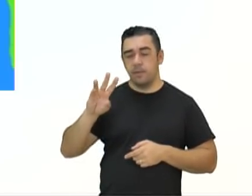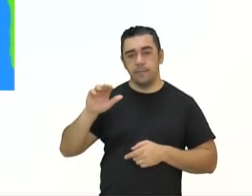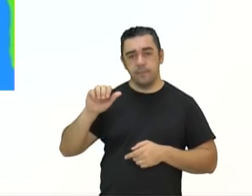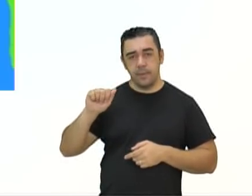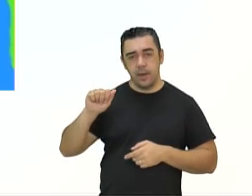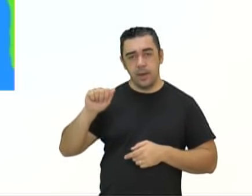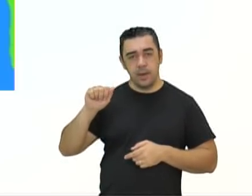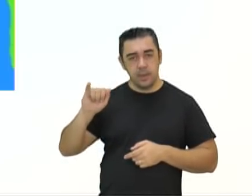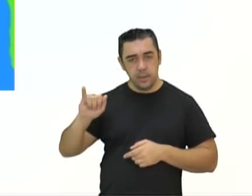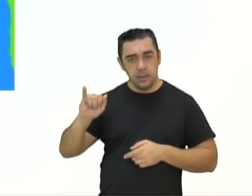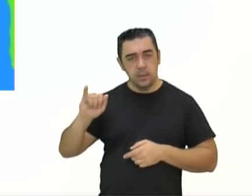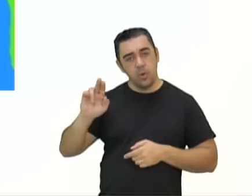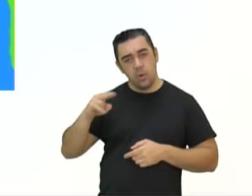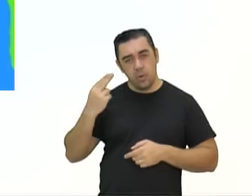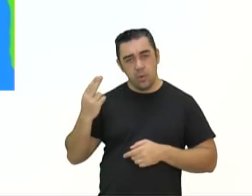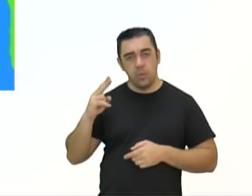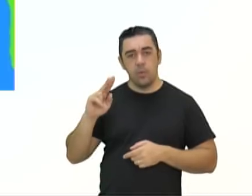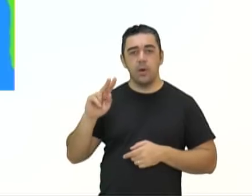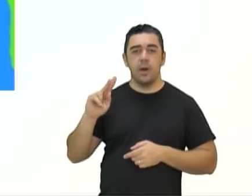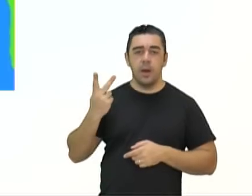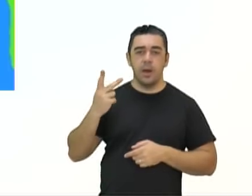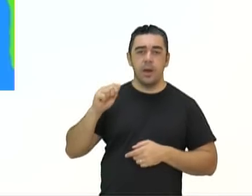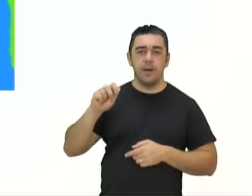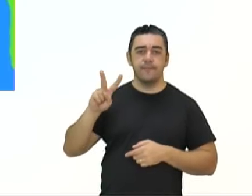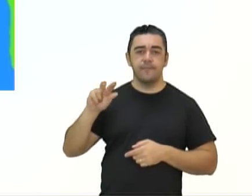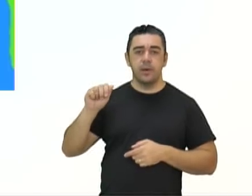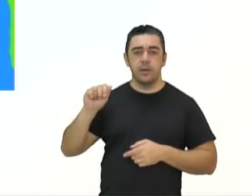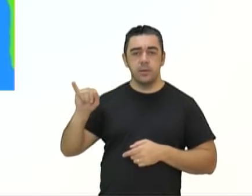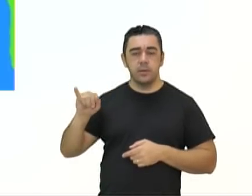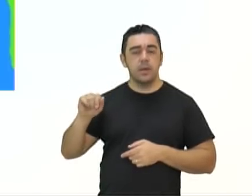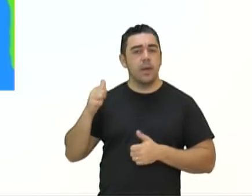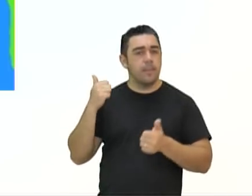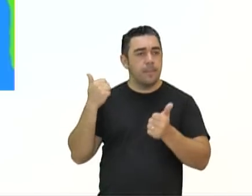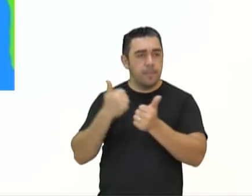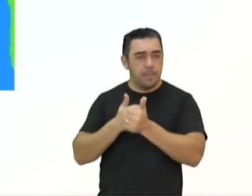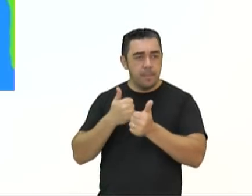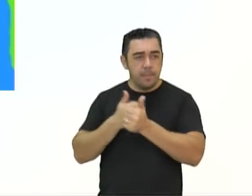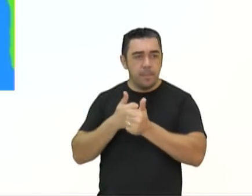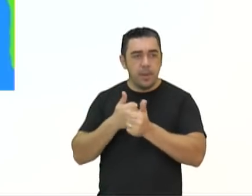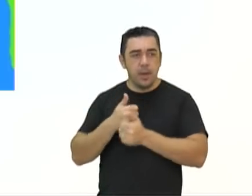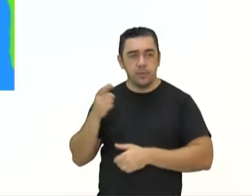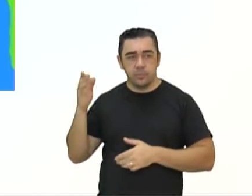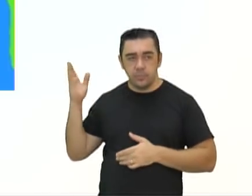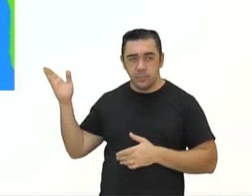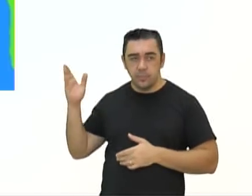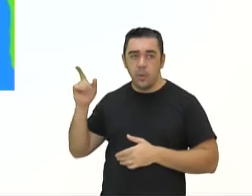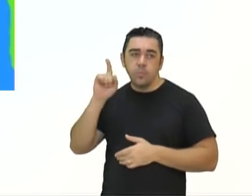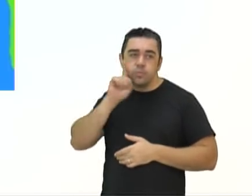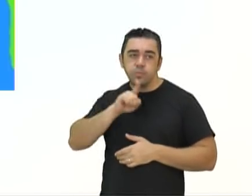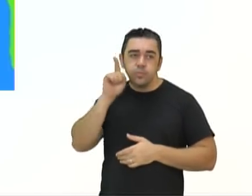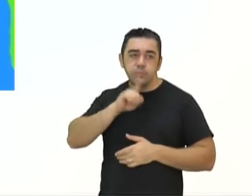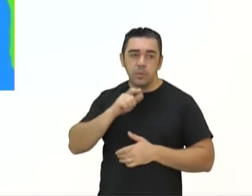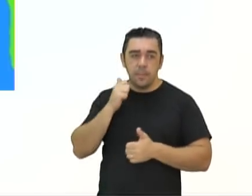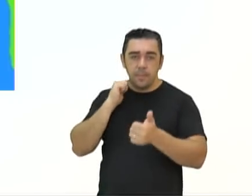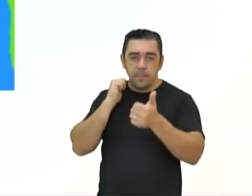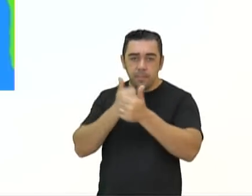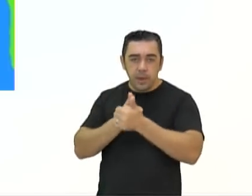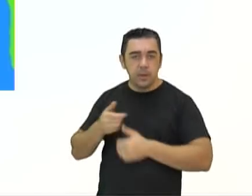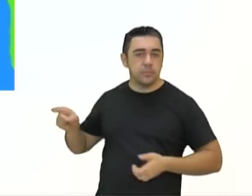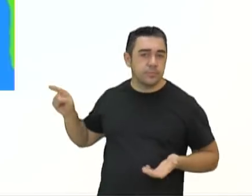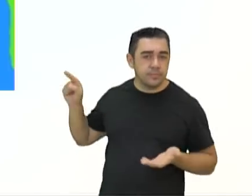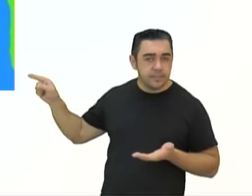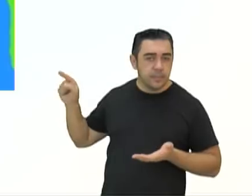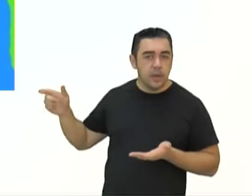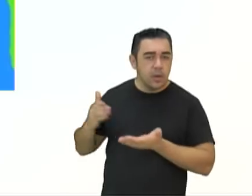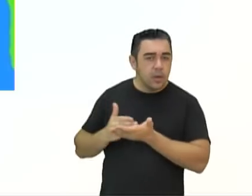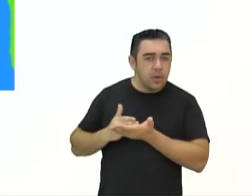Havaí, já lá bem próximo, mais próximo do México e dos Estados Unidos. Então é lá no Havaí que o surf